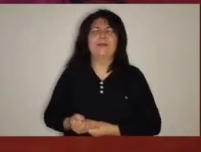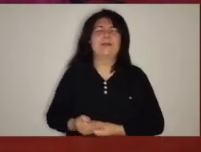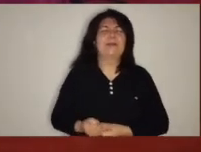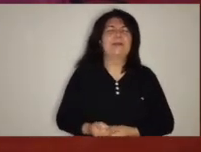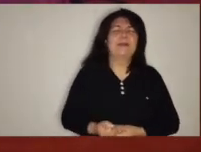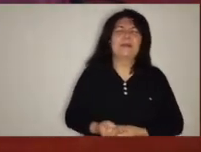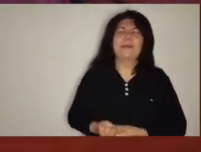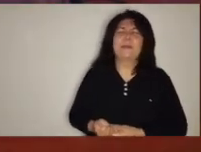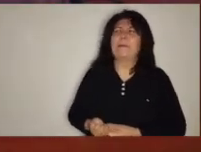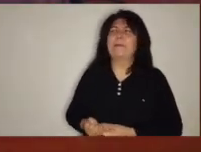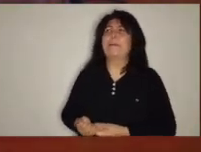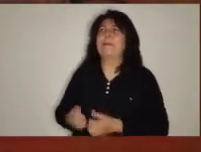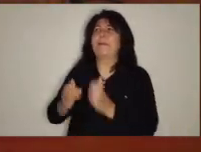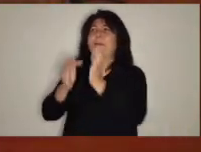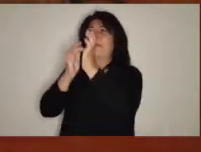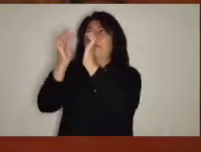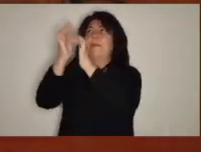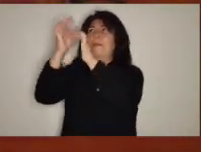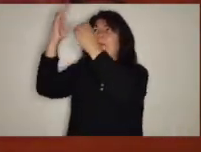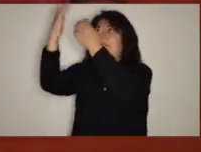Maranata,